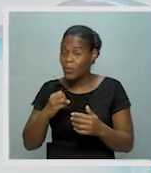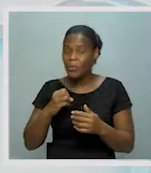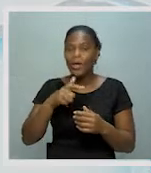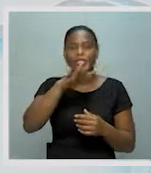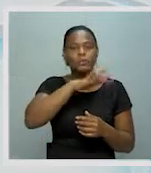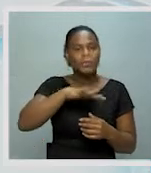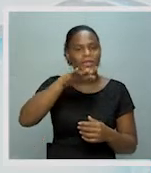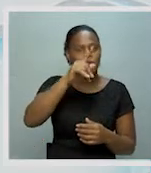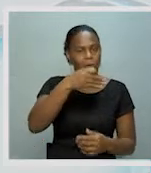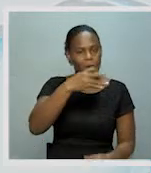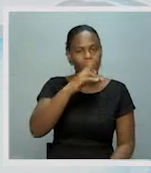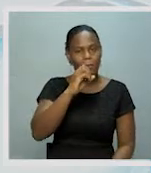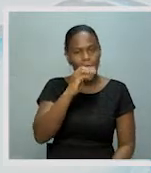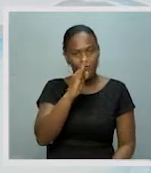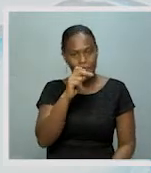profano e